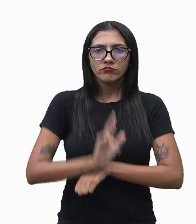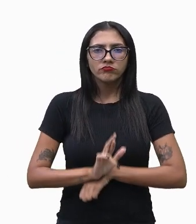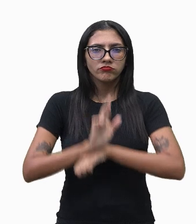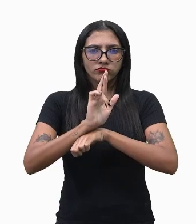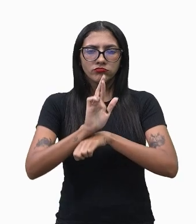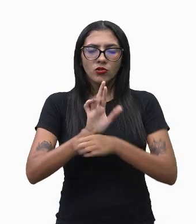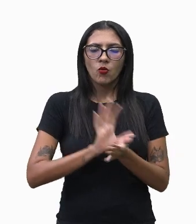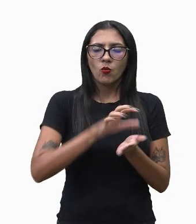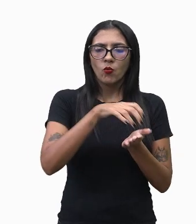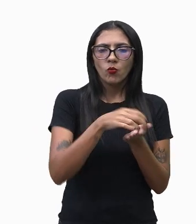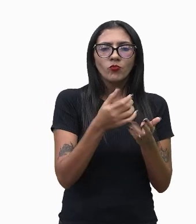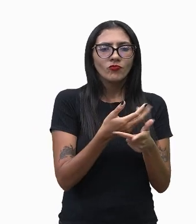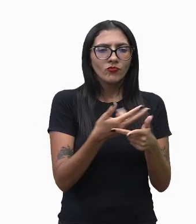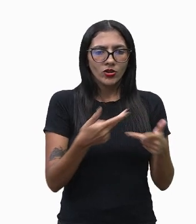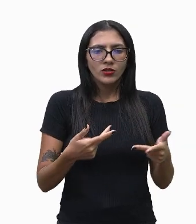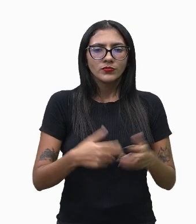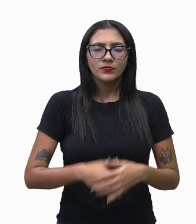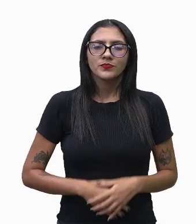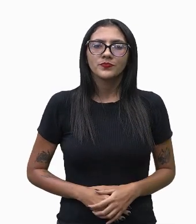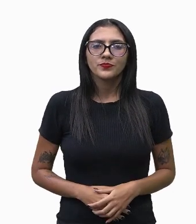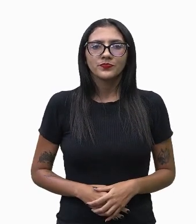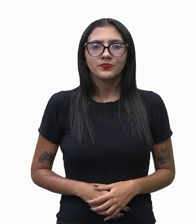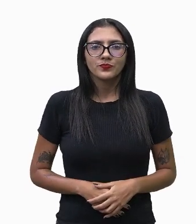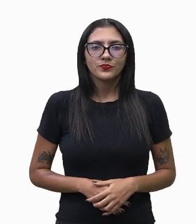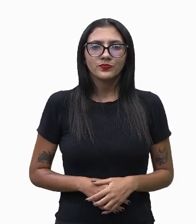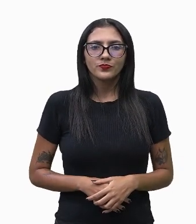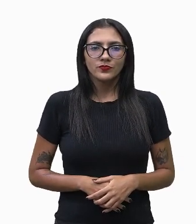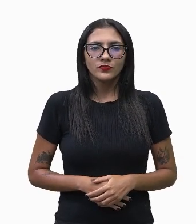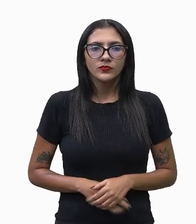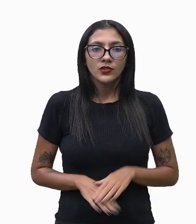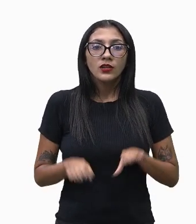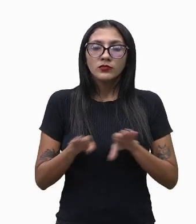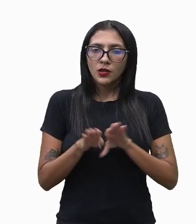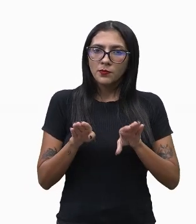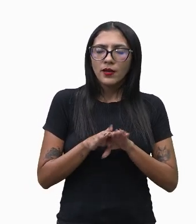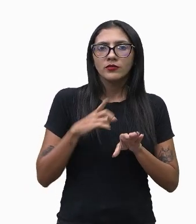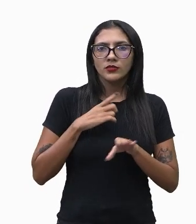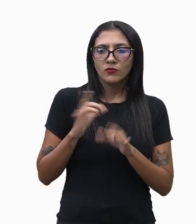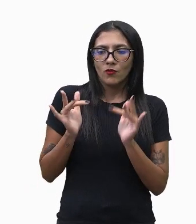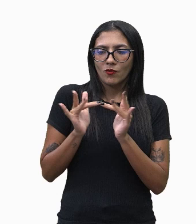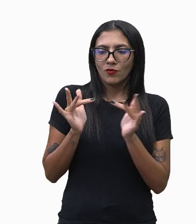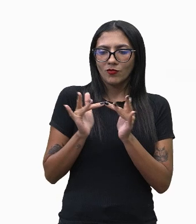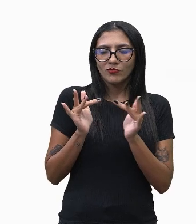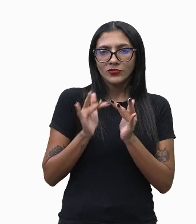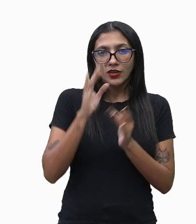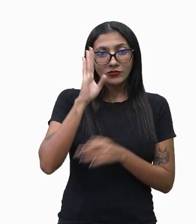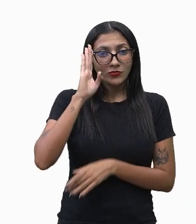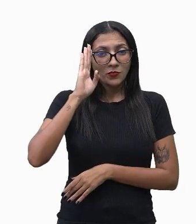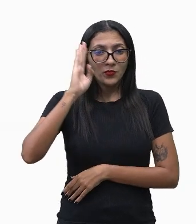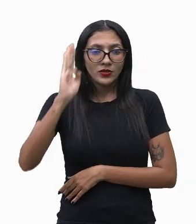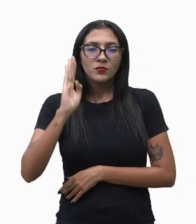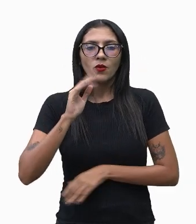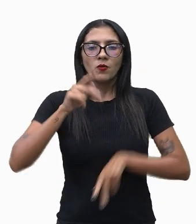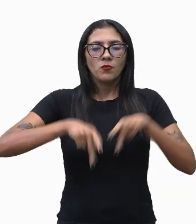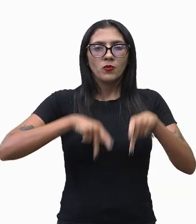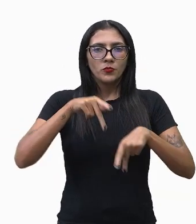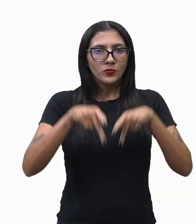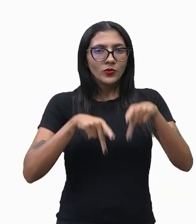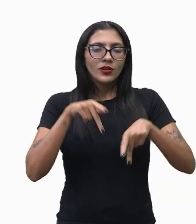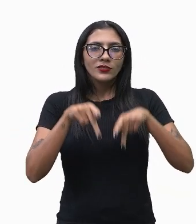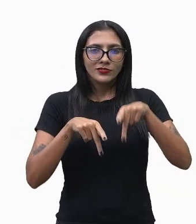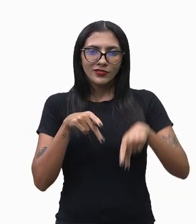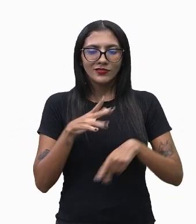não governamentais e também contou com a participação direta da população, né? A população aí, né,